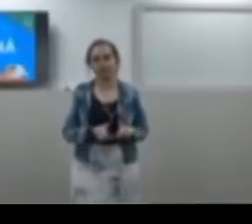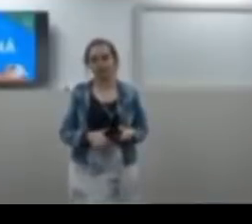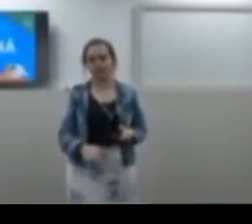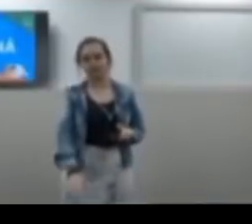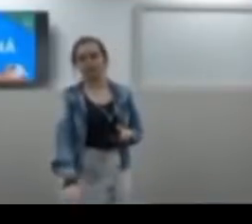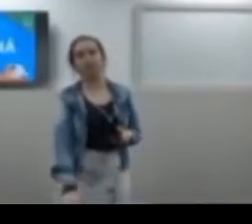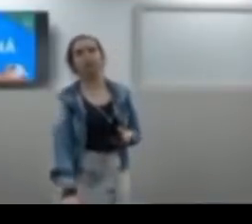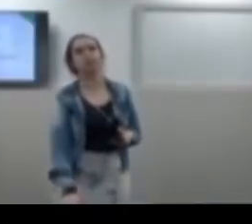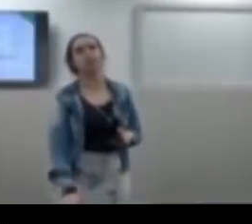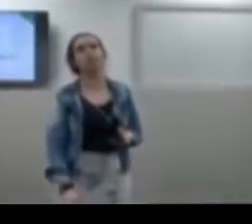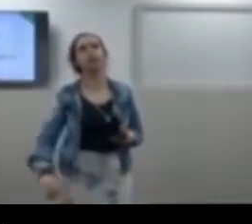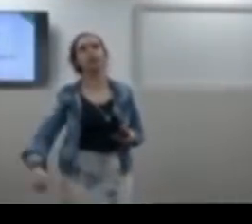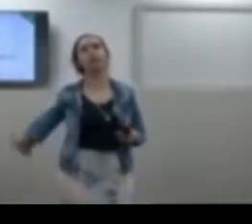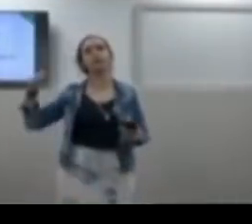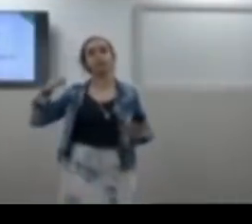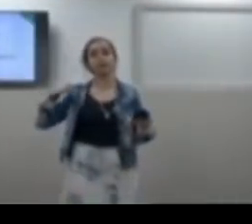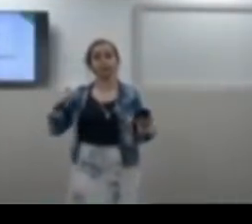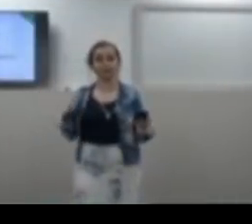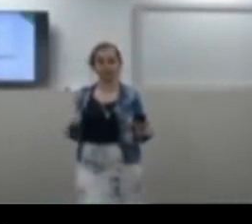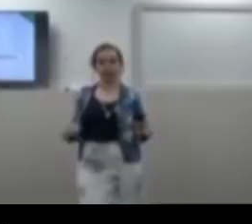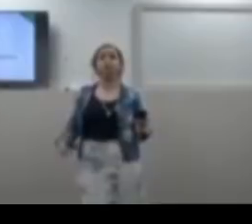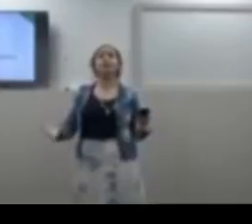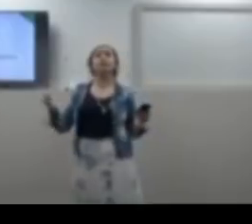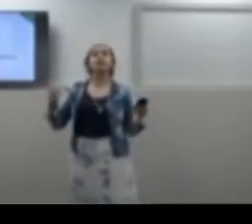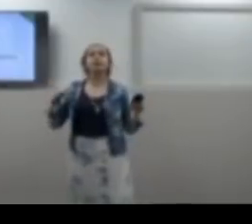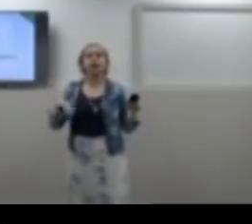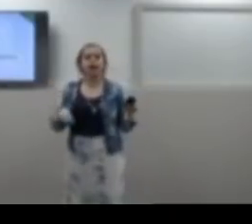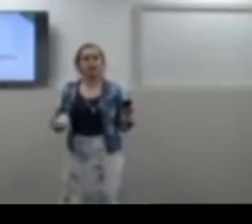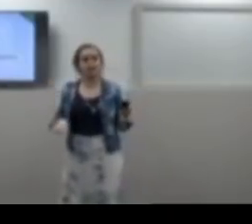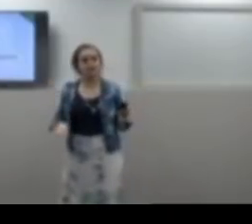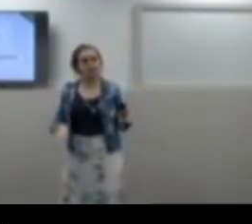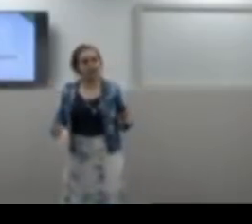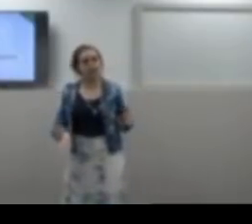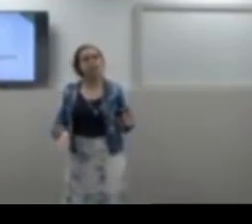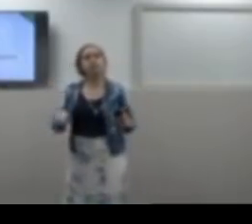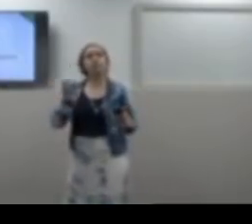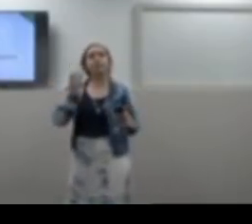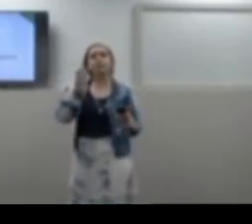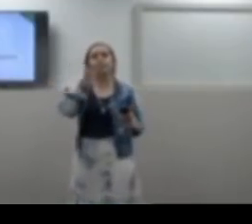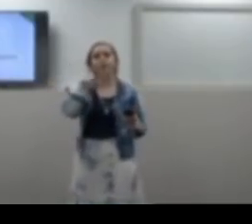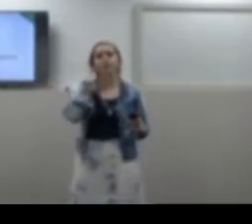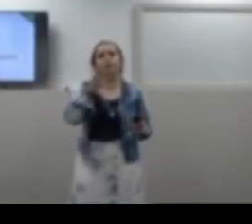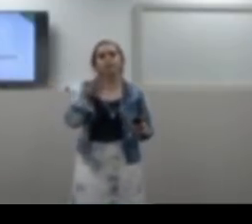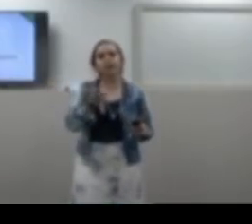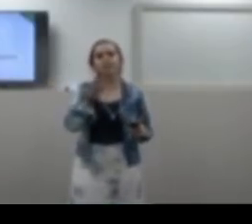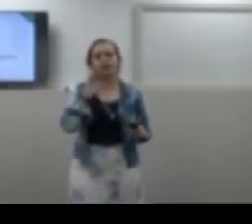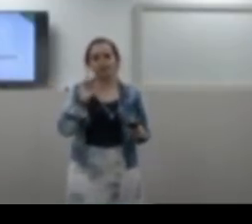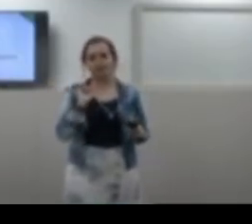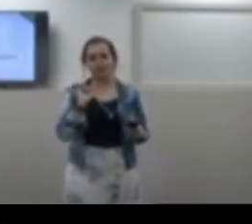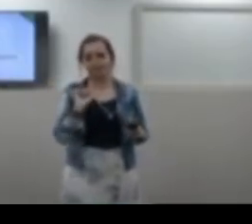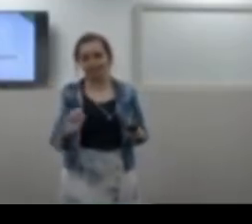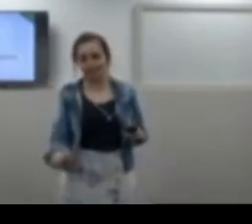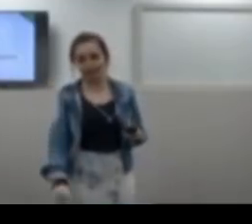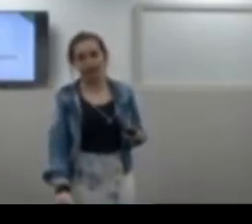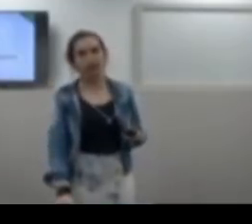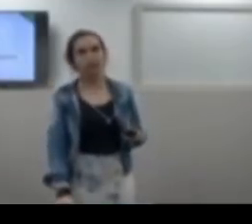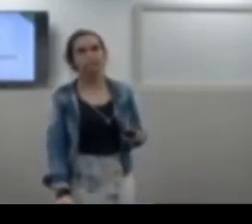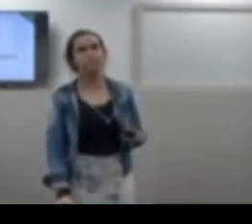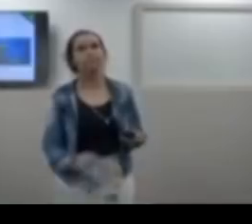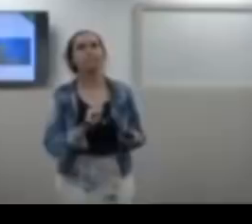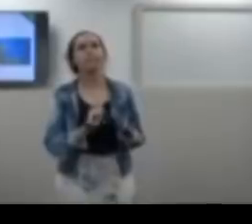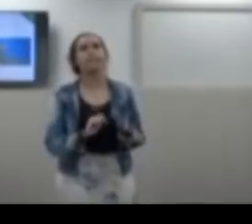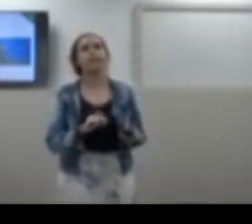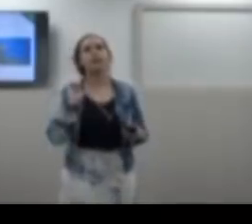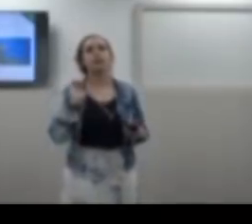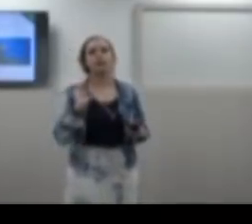para a gente ver certinho. Então, professora Fran, aula de ciências, domínio morfoclimático é a nossa quinta